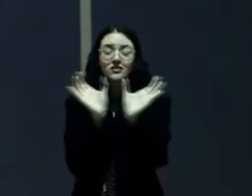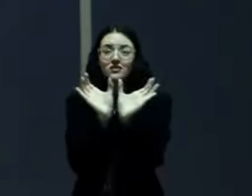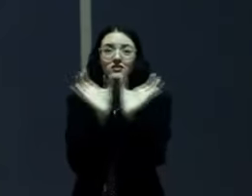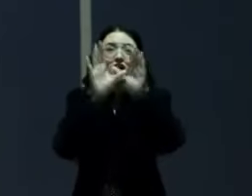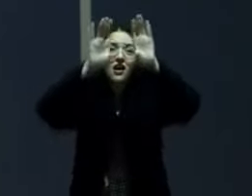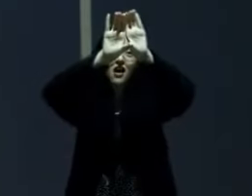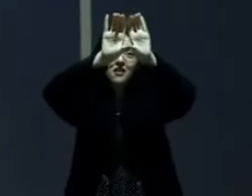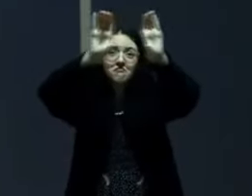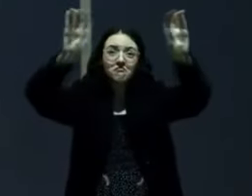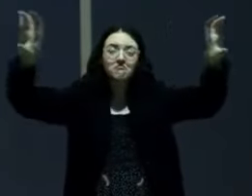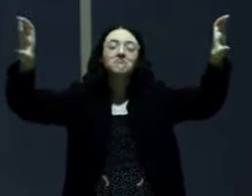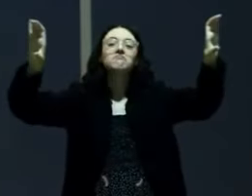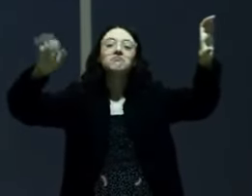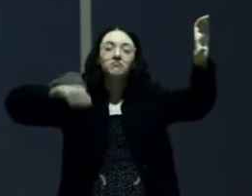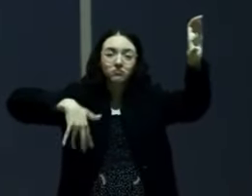ceias.